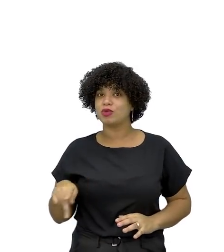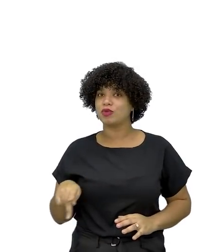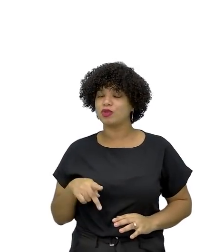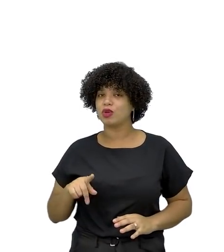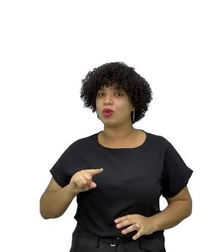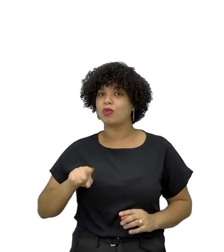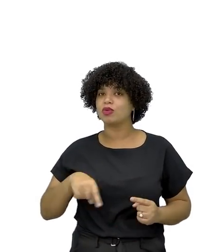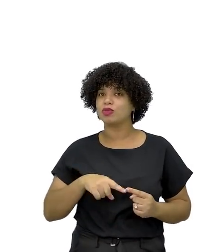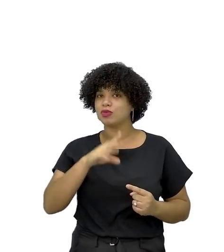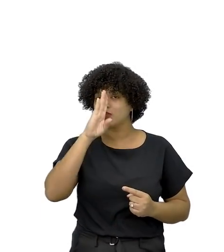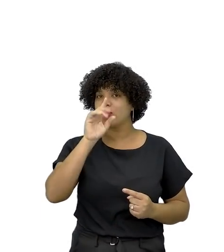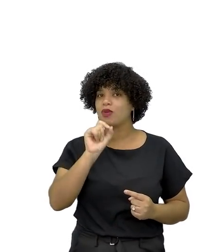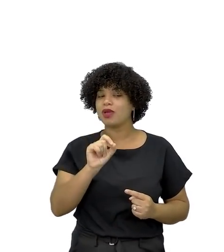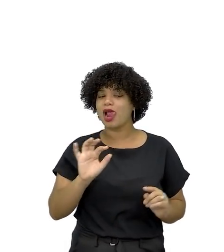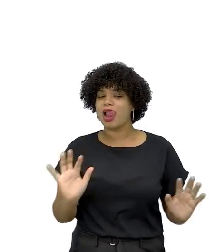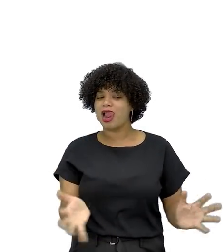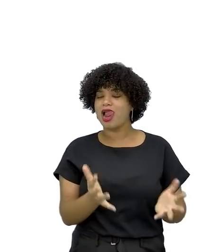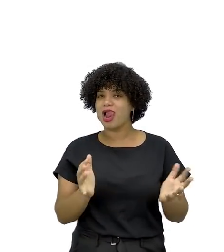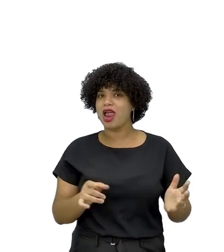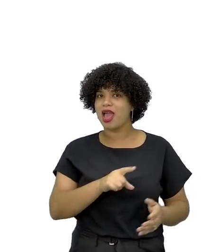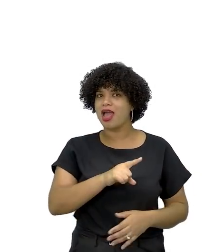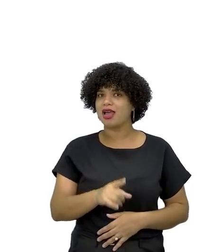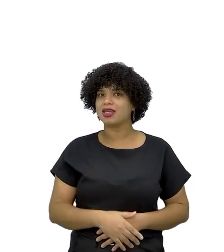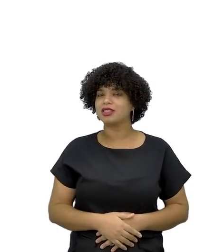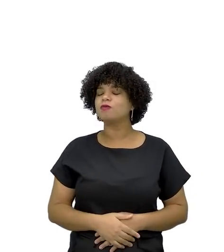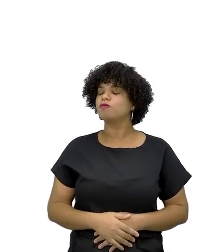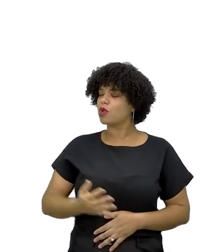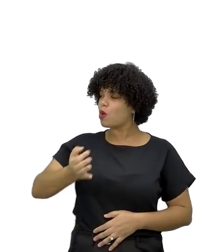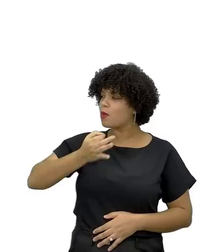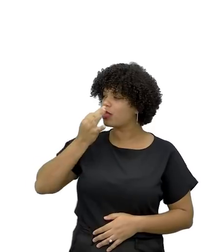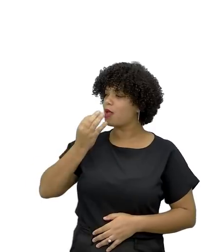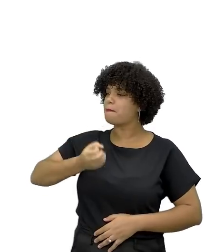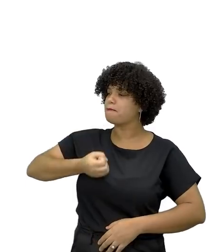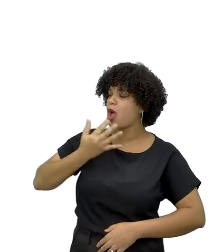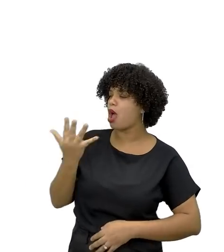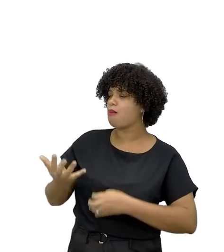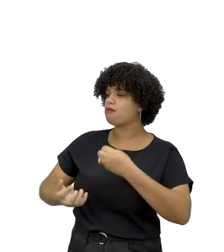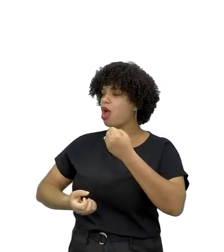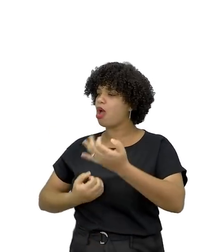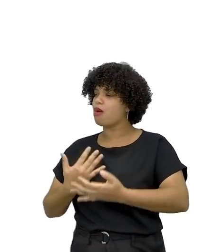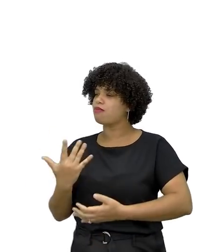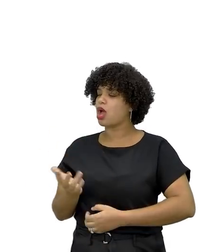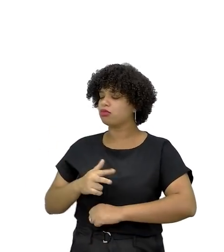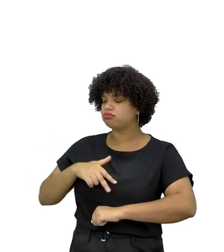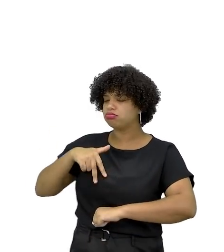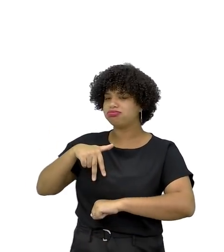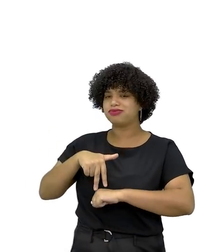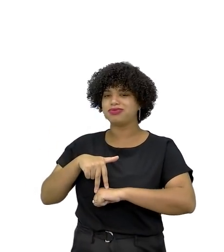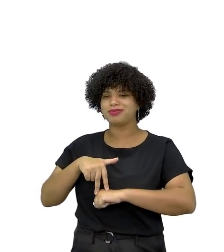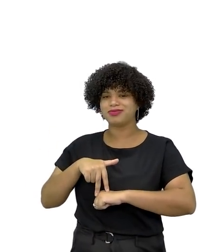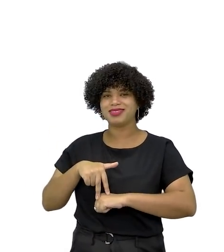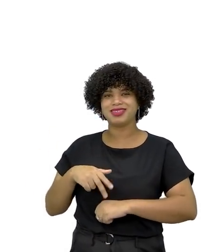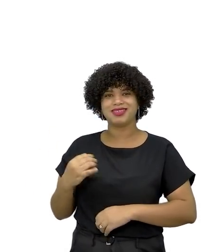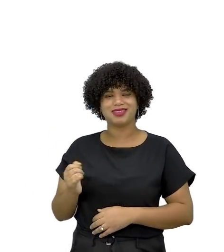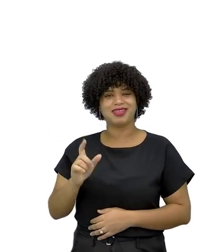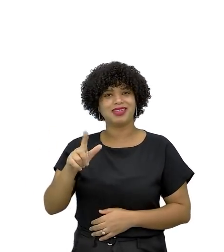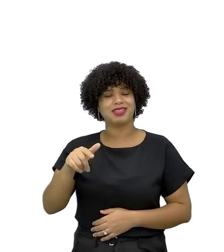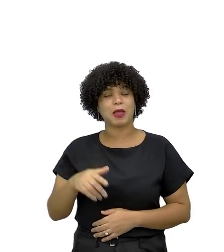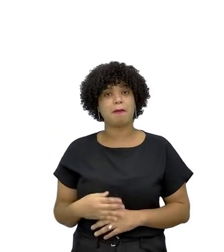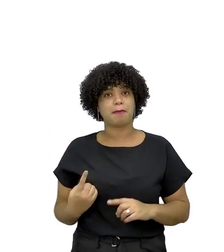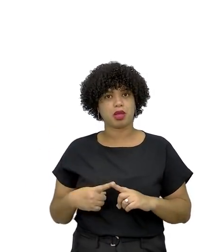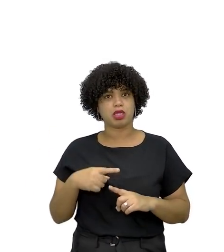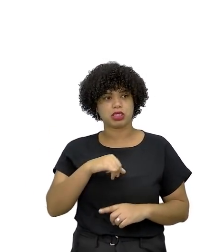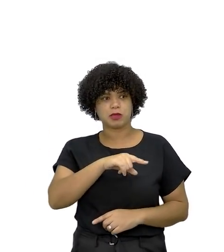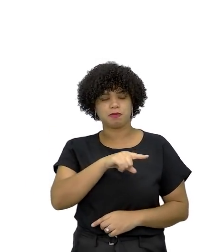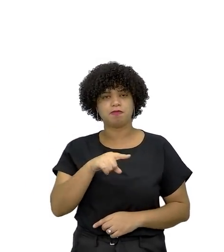mais sendo protagonista, né, de todo esse processo, né. Quando o aluno ele começa a ver o que ele está